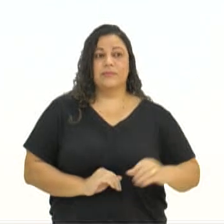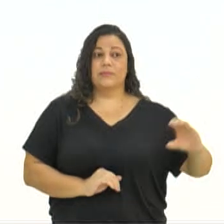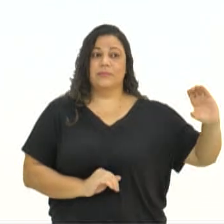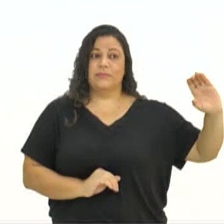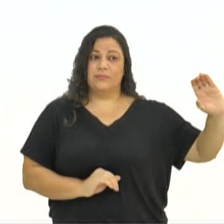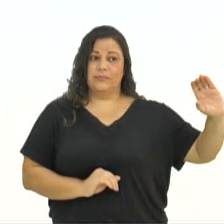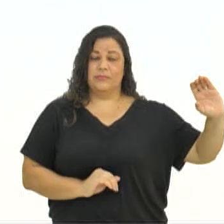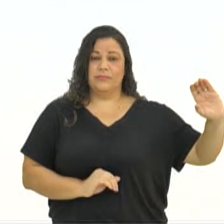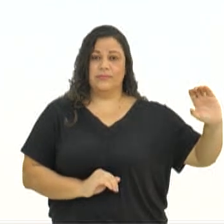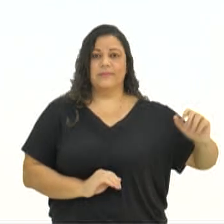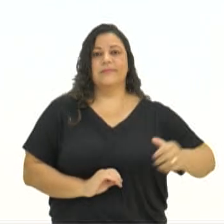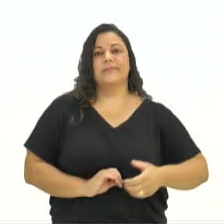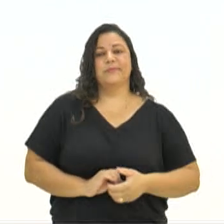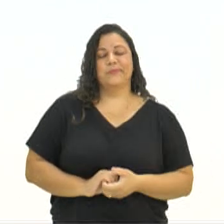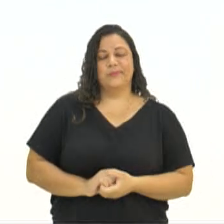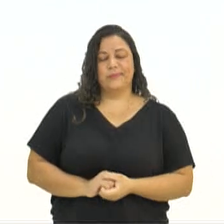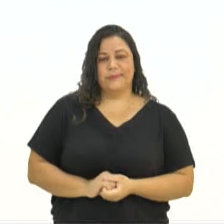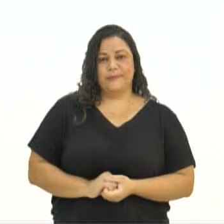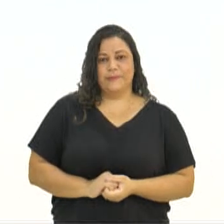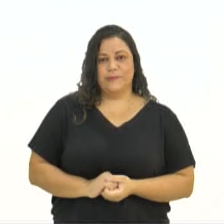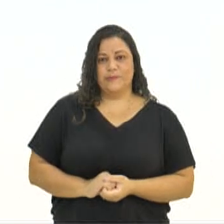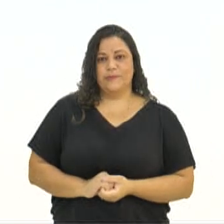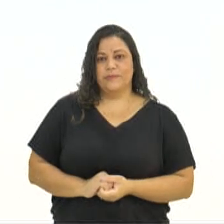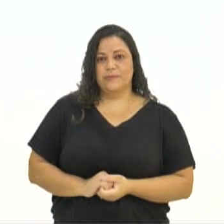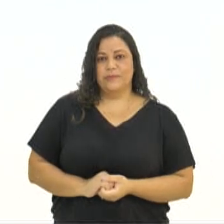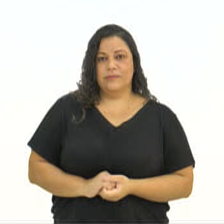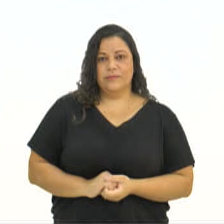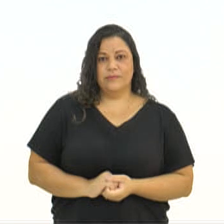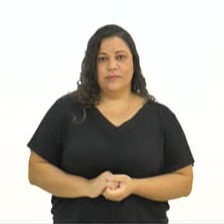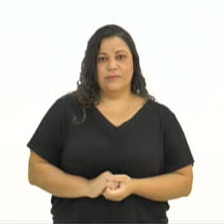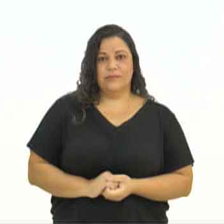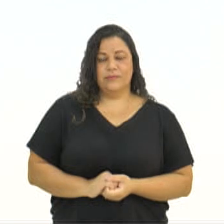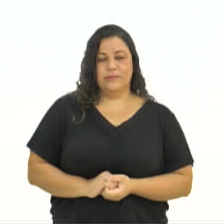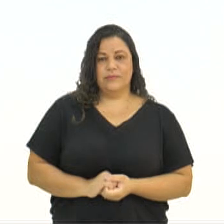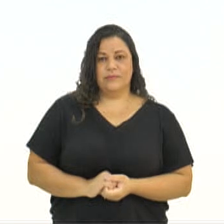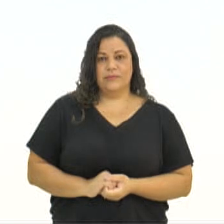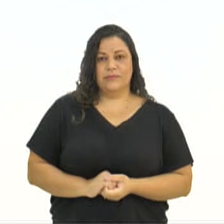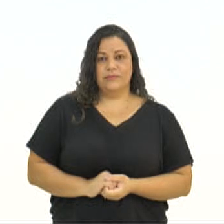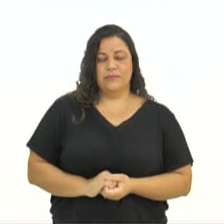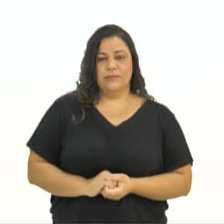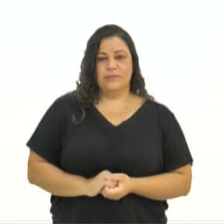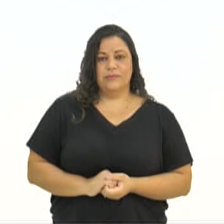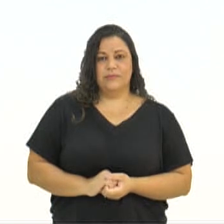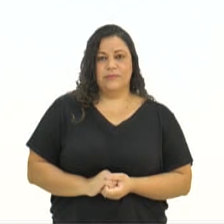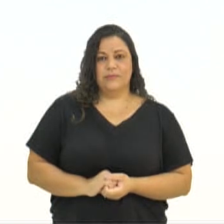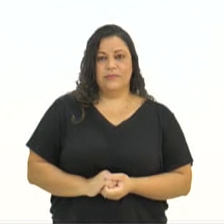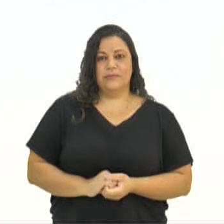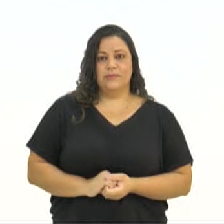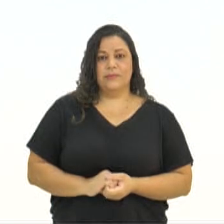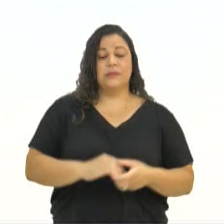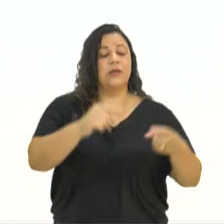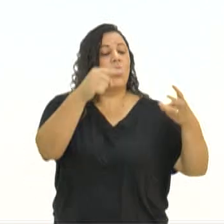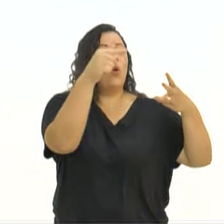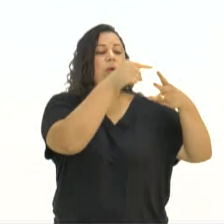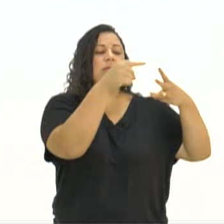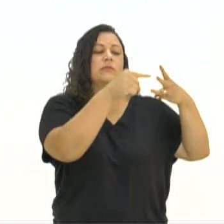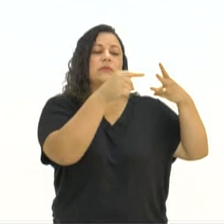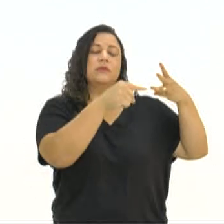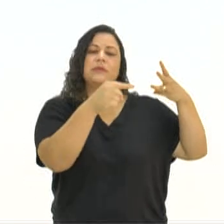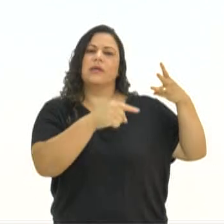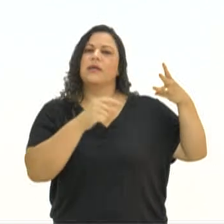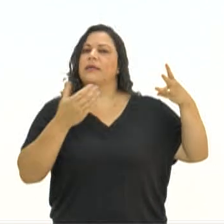C, el padre adotivo de Liesel, lá ensina a ler. Qual dessas três opções